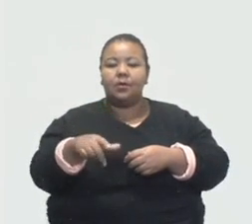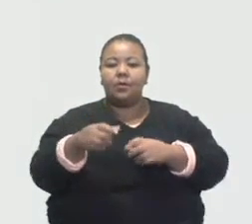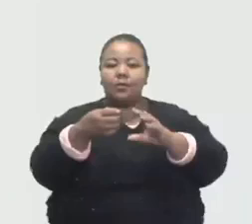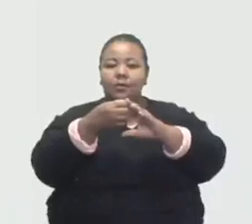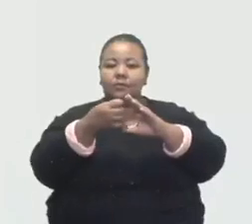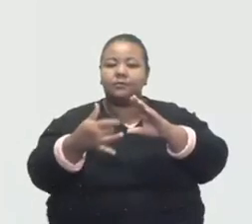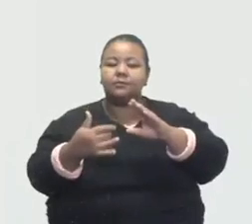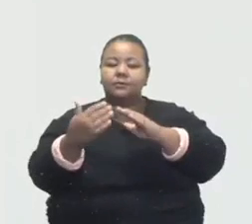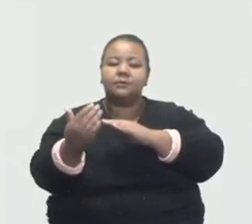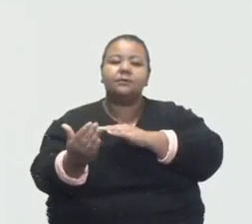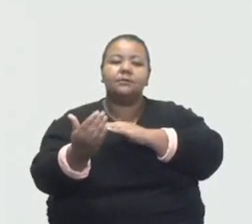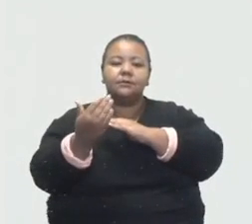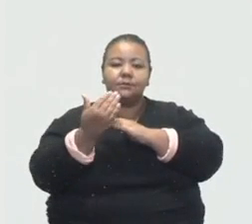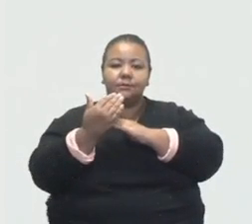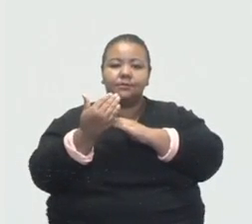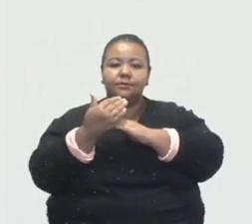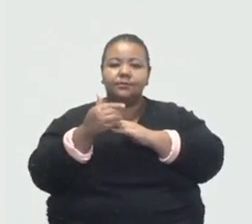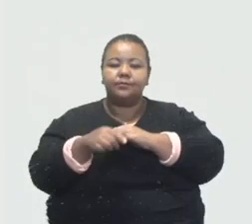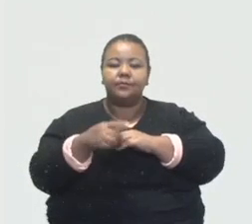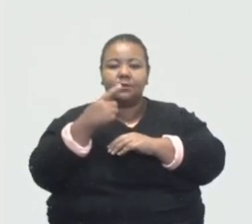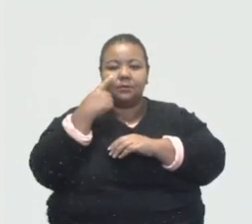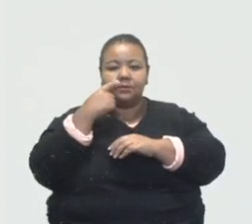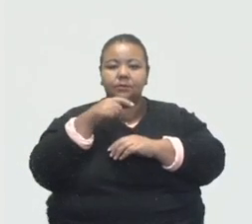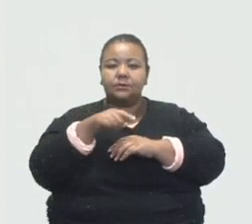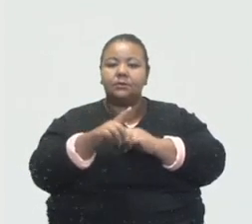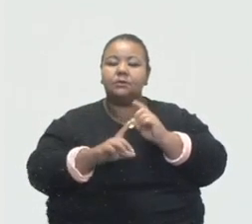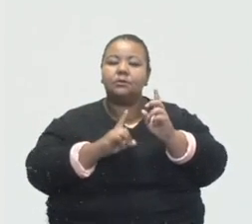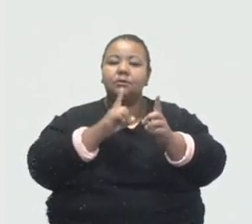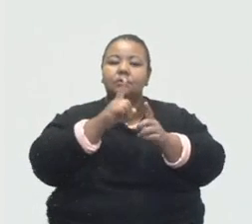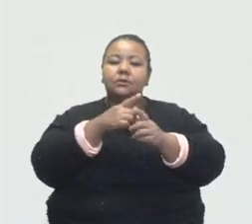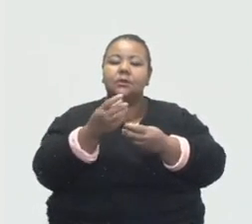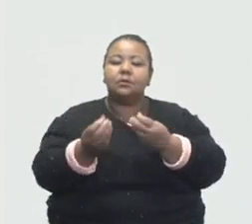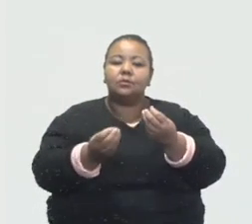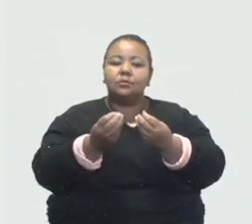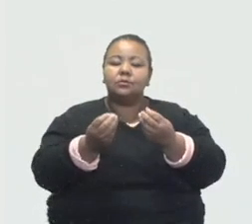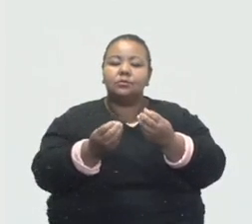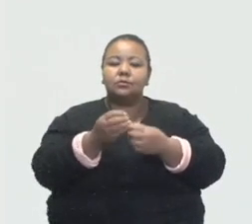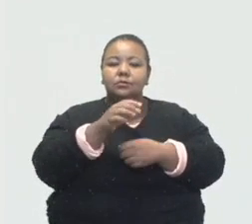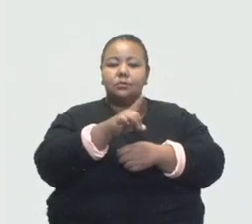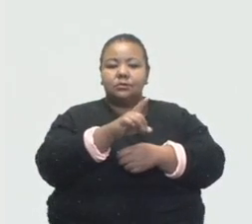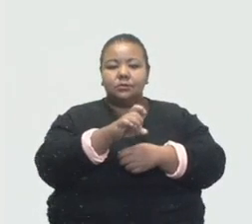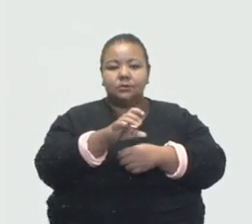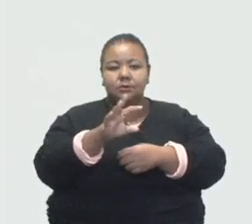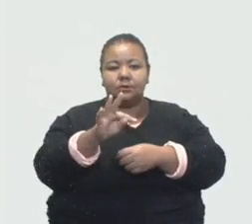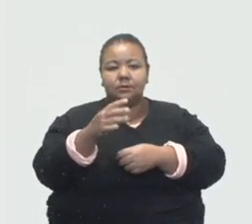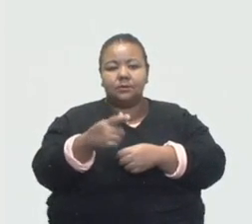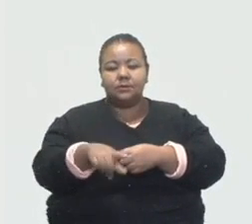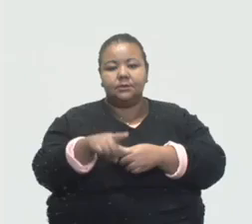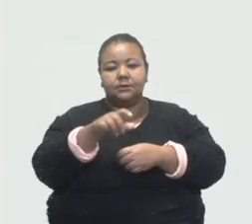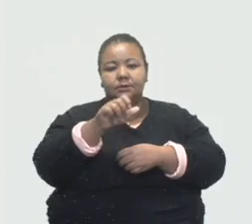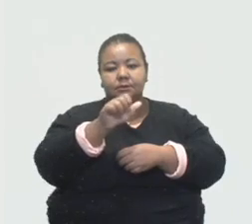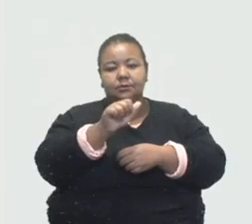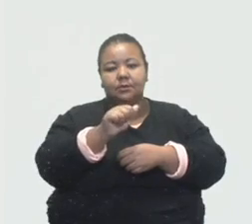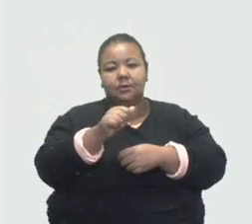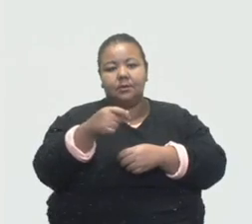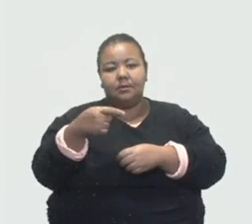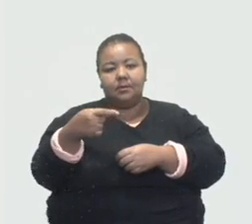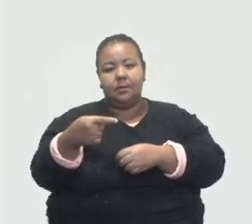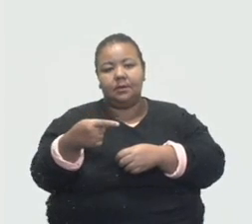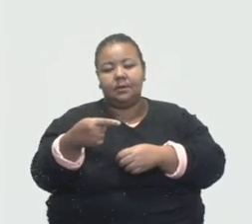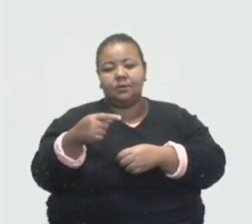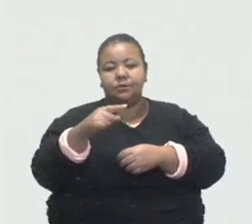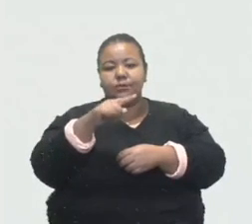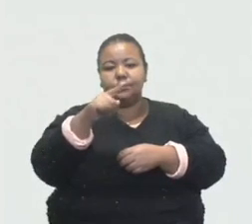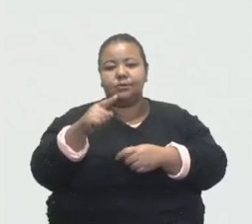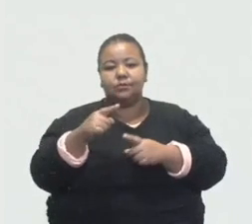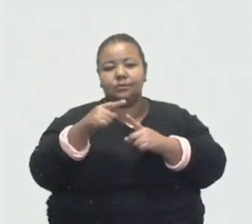nessa determinação. Vimos também que ele vai ser encontrado como determinante da matriz A menos o